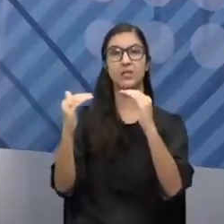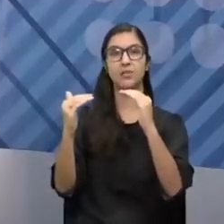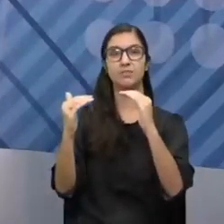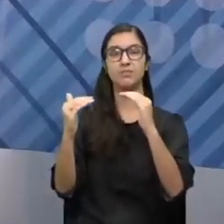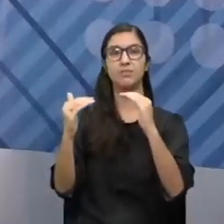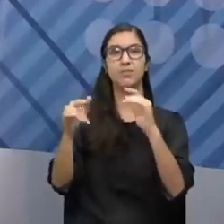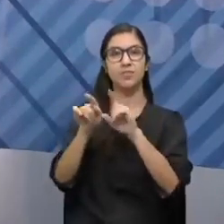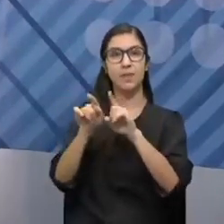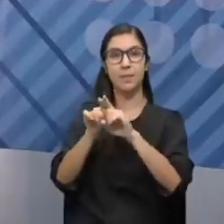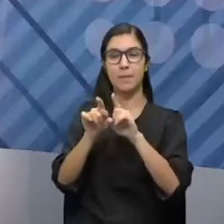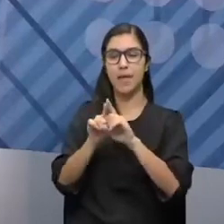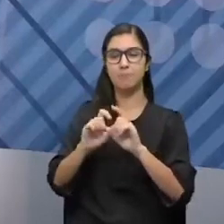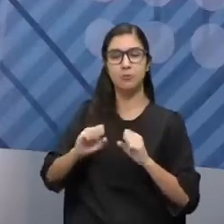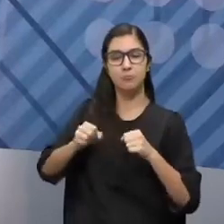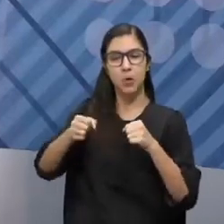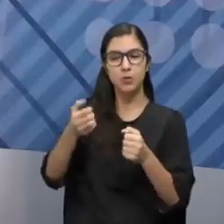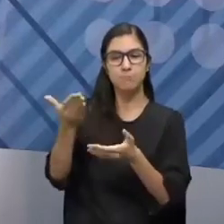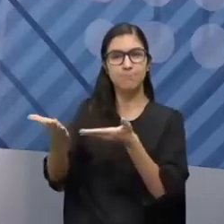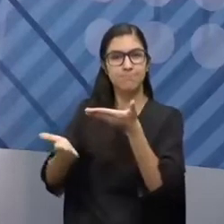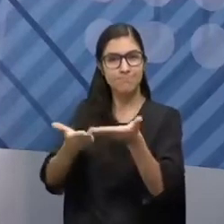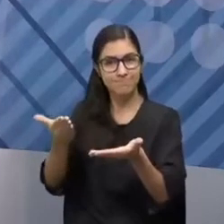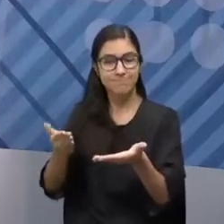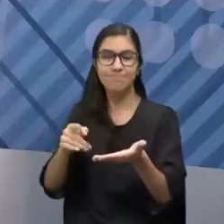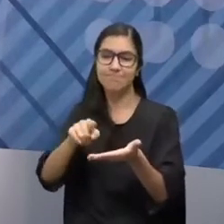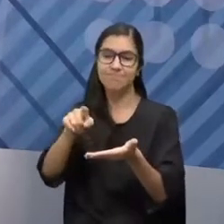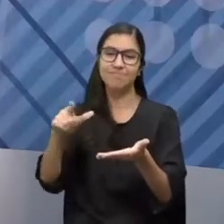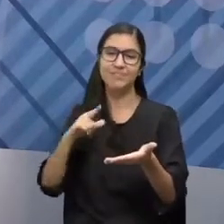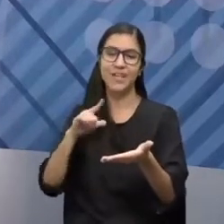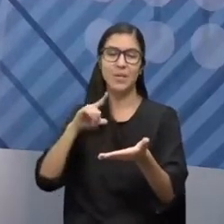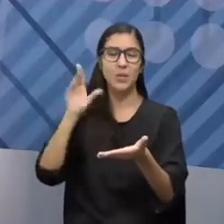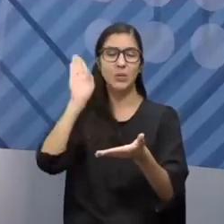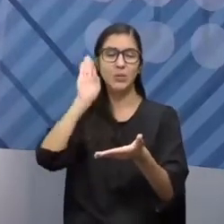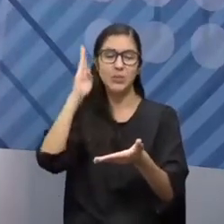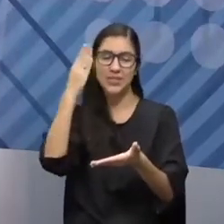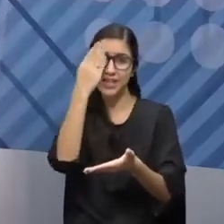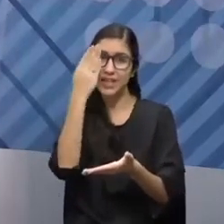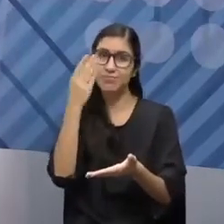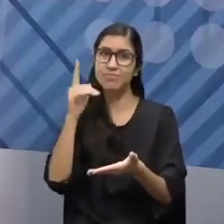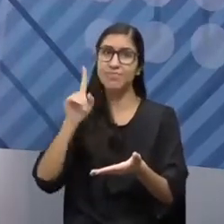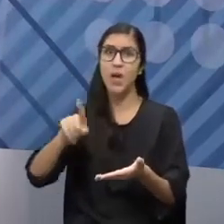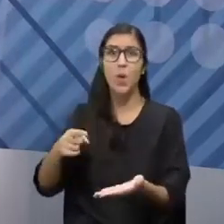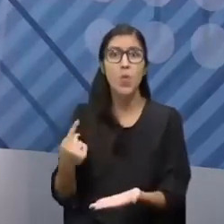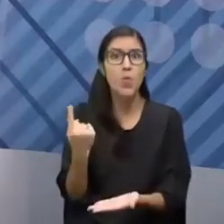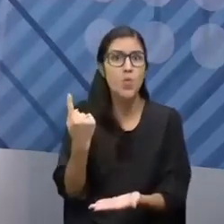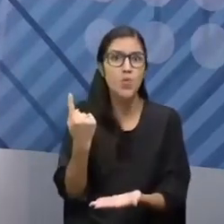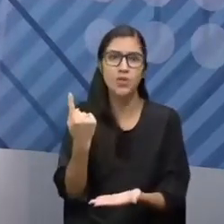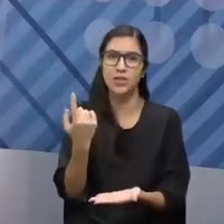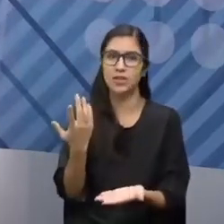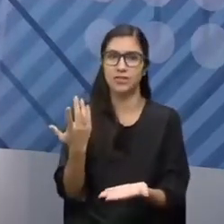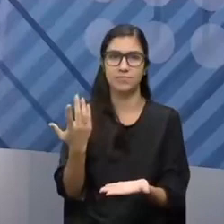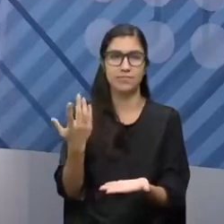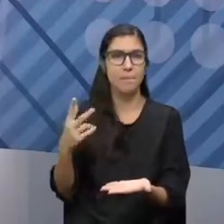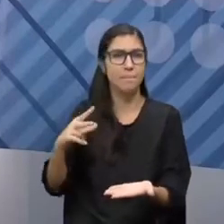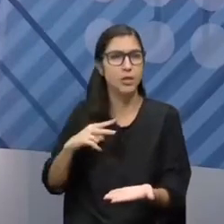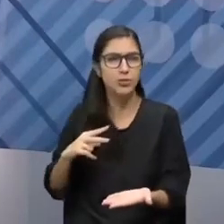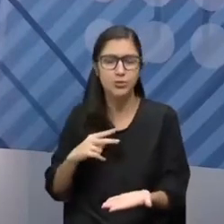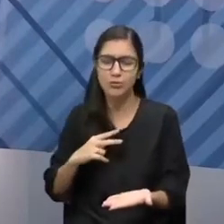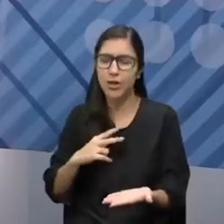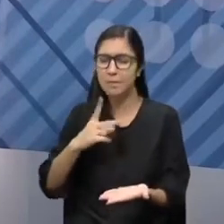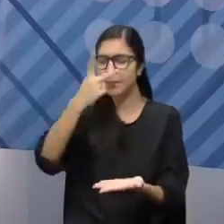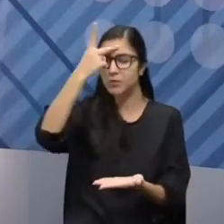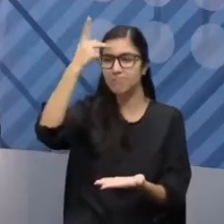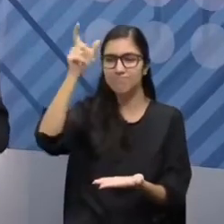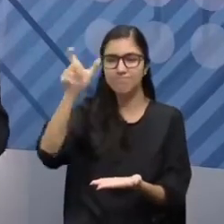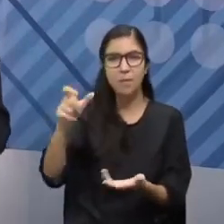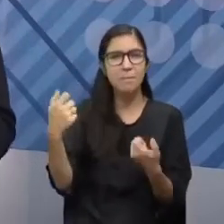adequada para esses sujeitos que apresentam a surdo-cegueira, que é uma condição única, é uma condição particular, é uma condição